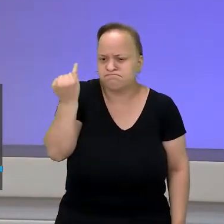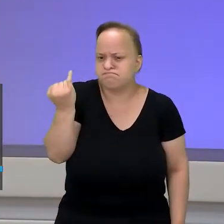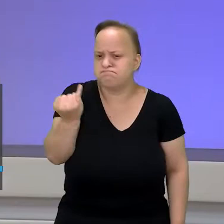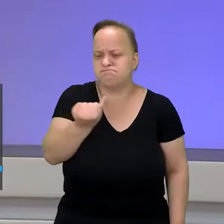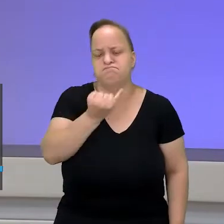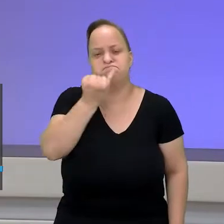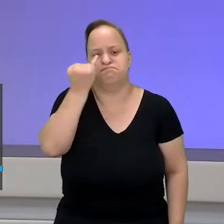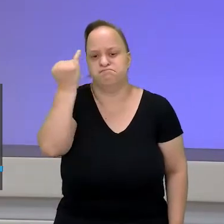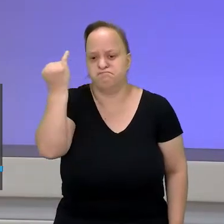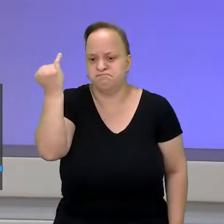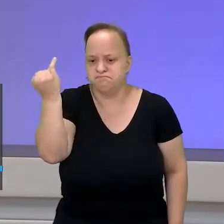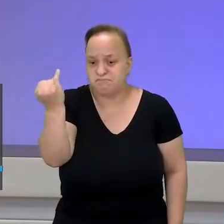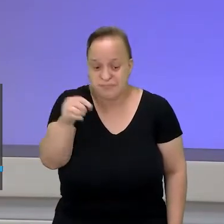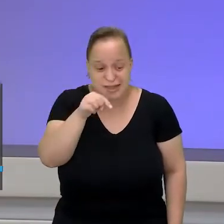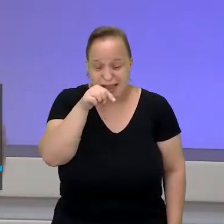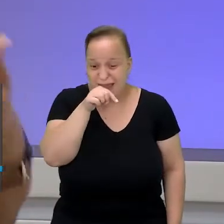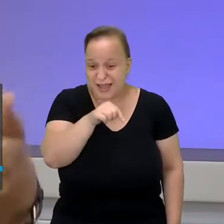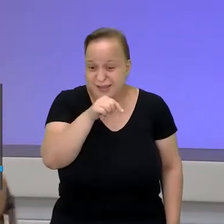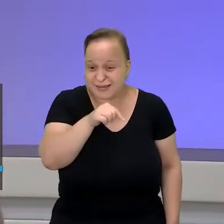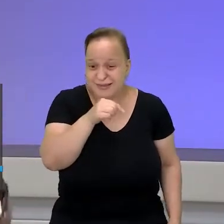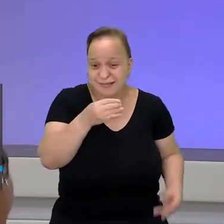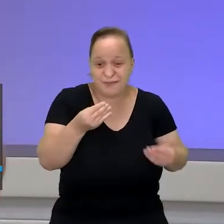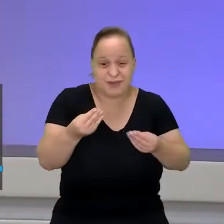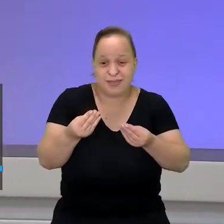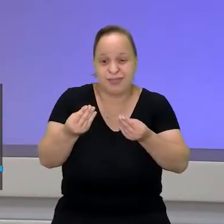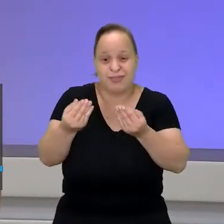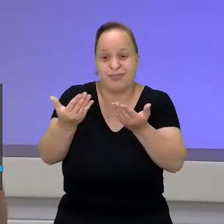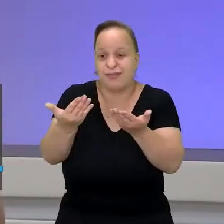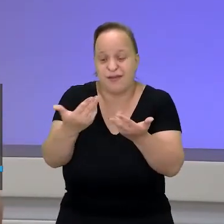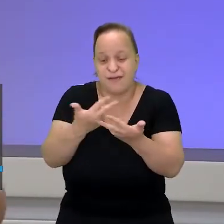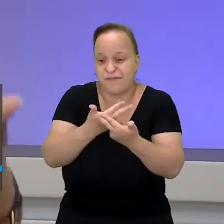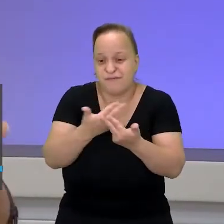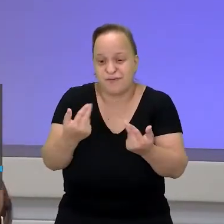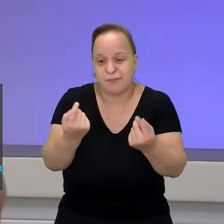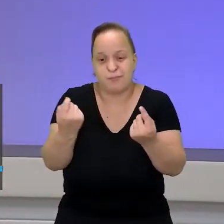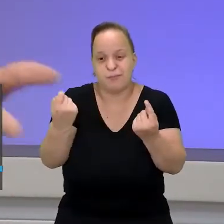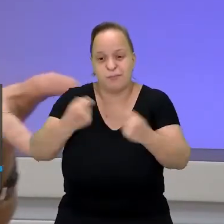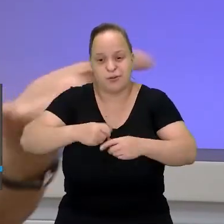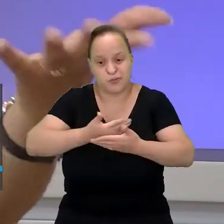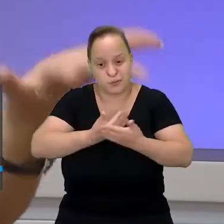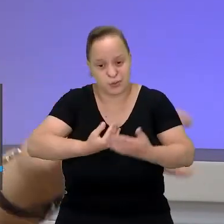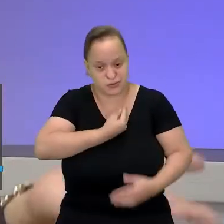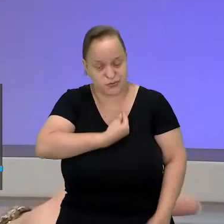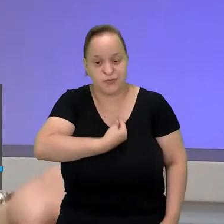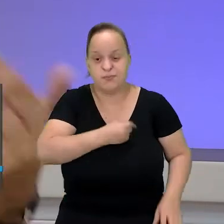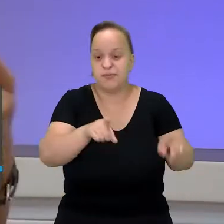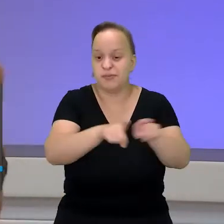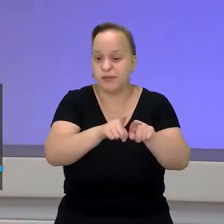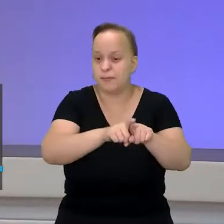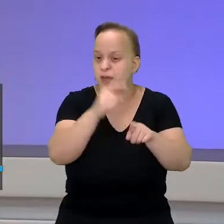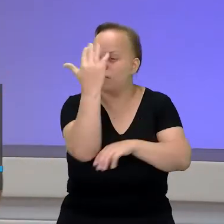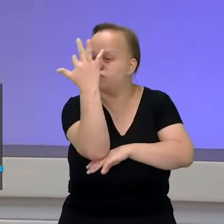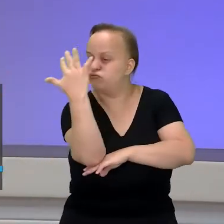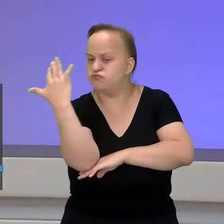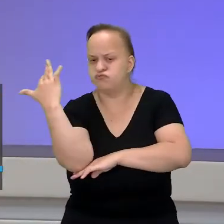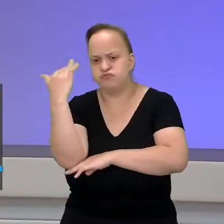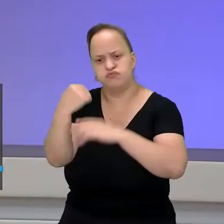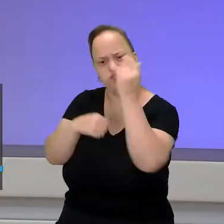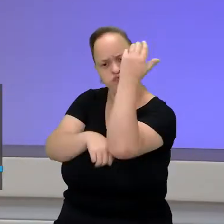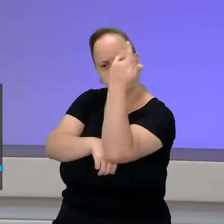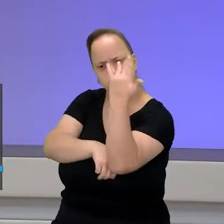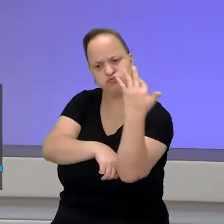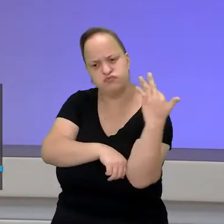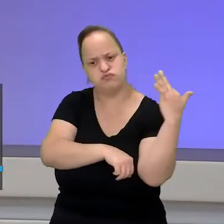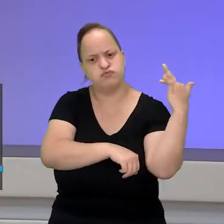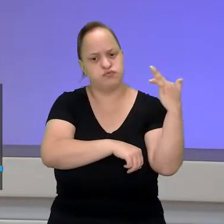que os nutrientes para esses seres vivos, além da fauna edáfica que vocês estão vendo também no aprofundamento aí com a